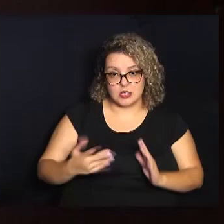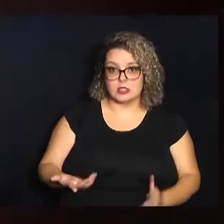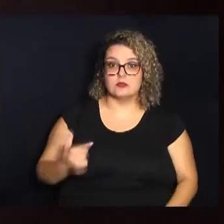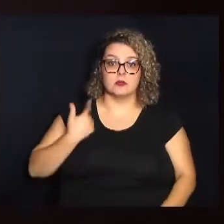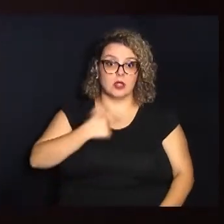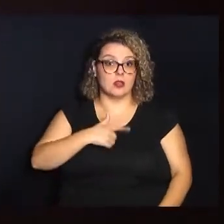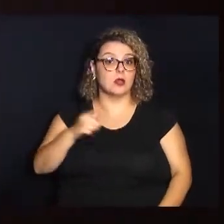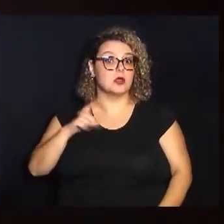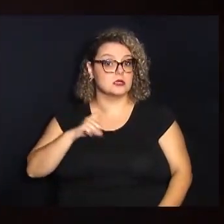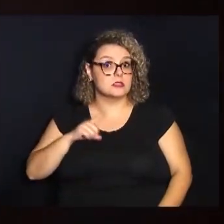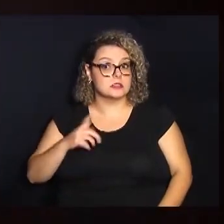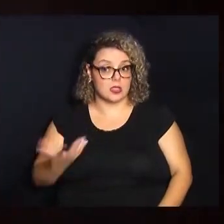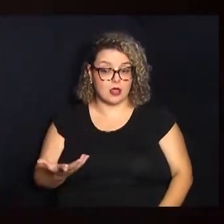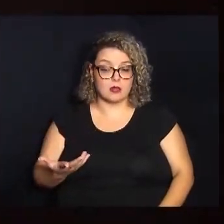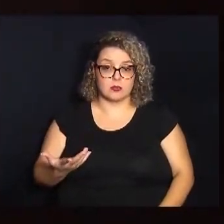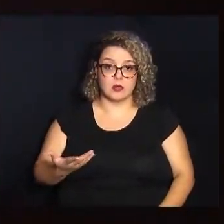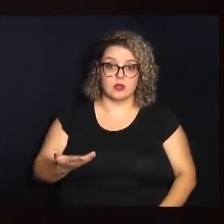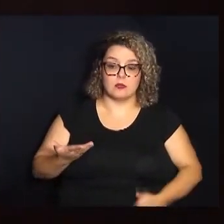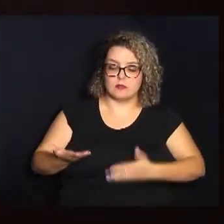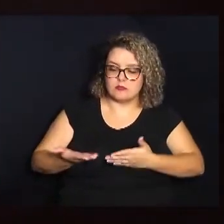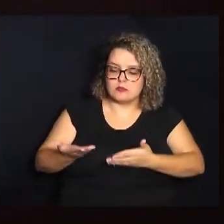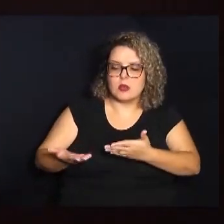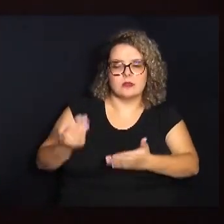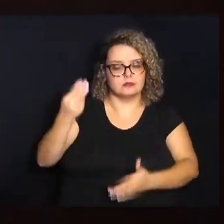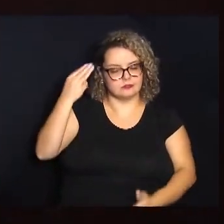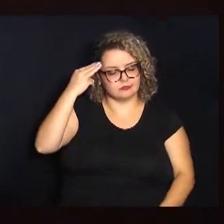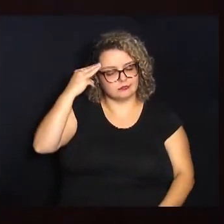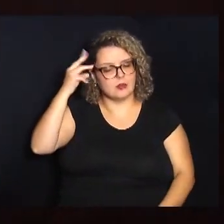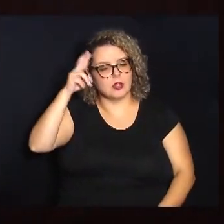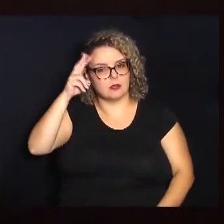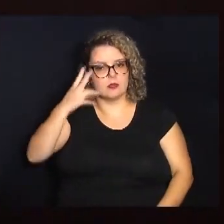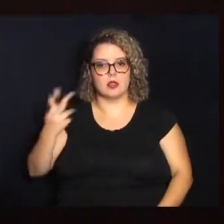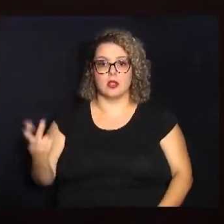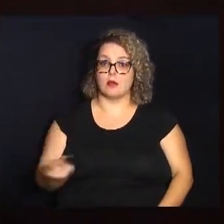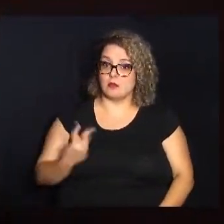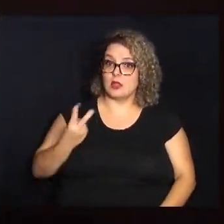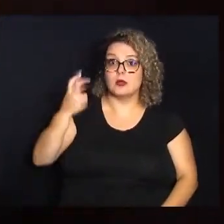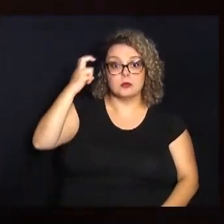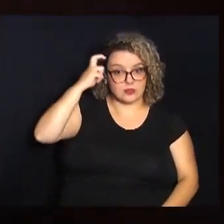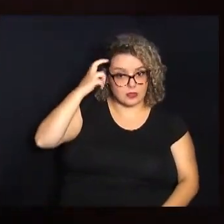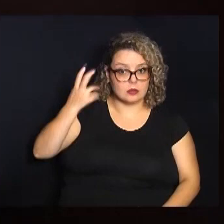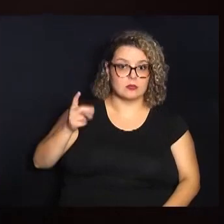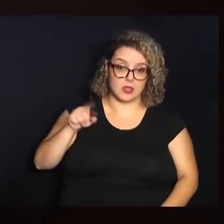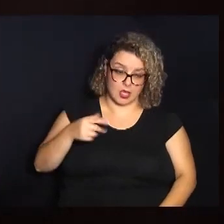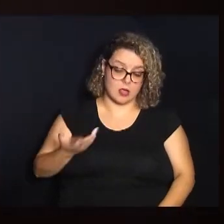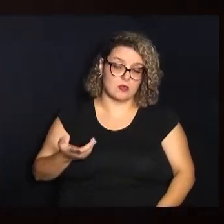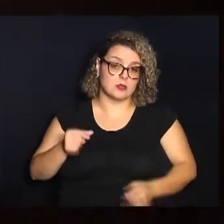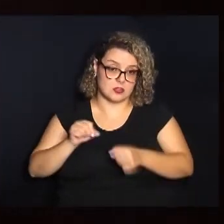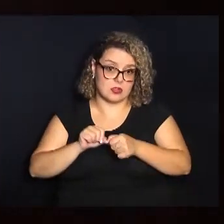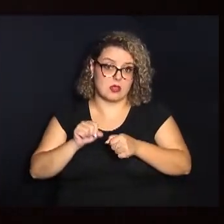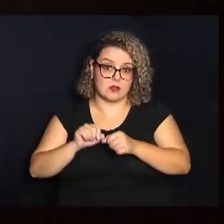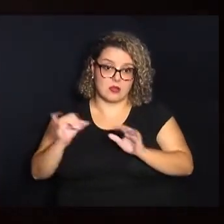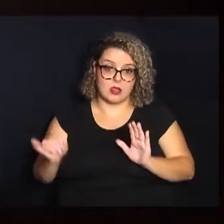Mas antes de comer o mangiare, como se diz em italiano, existe todo um ritual.